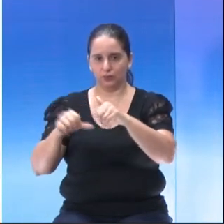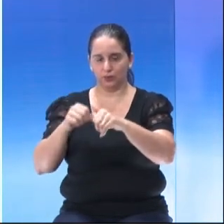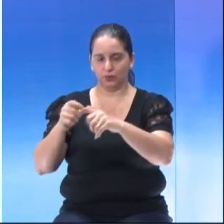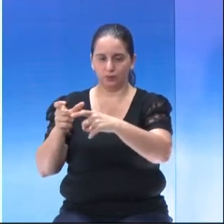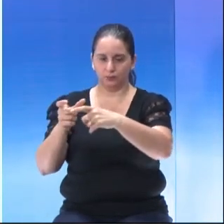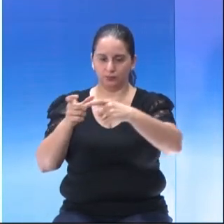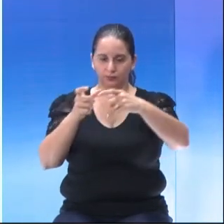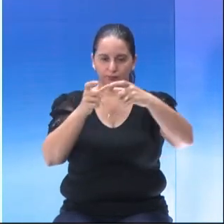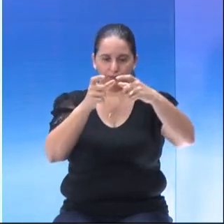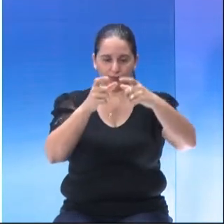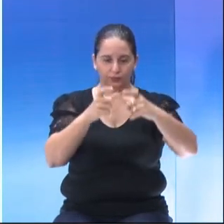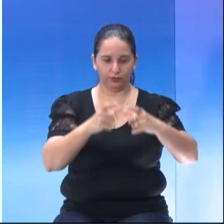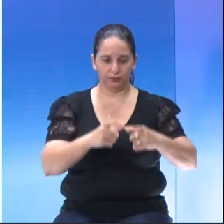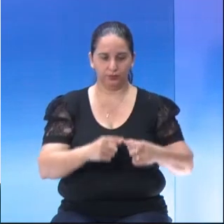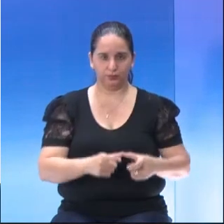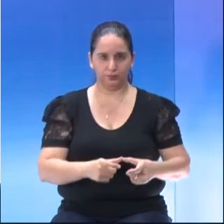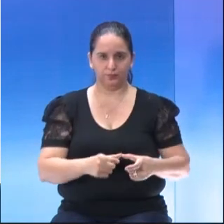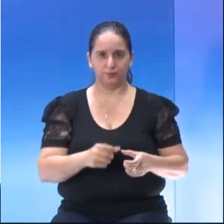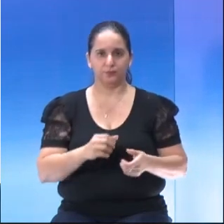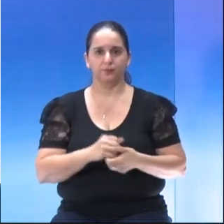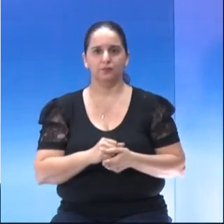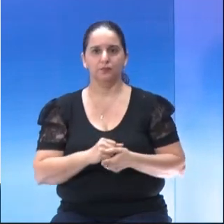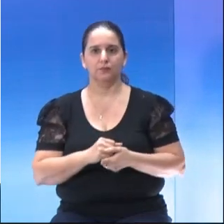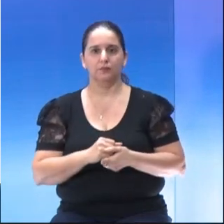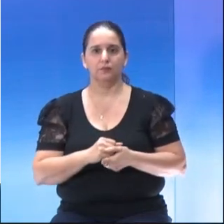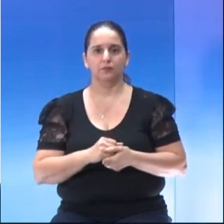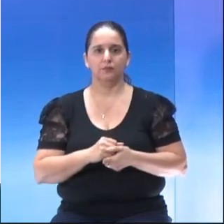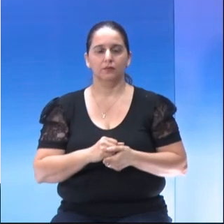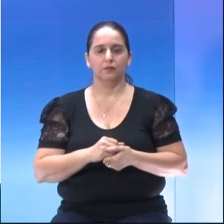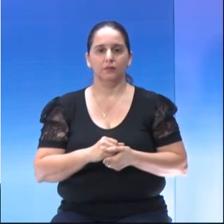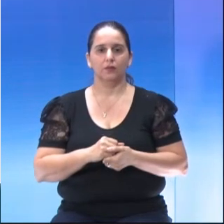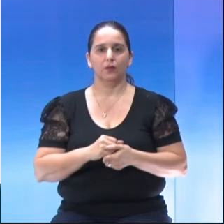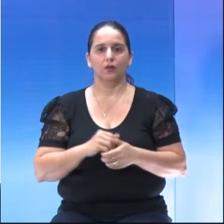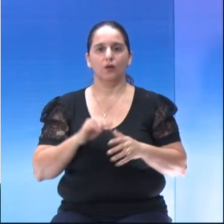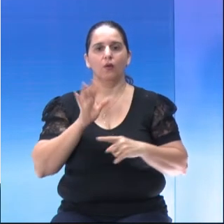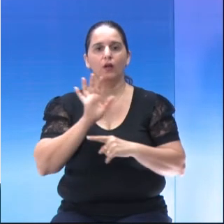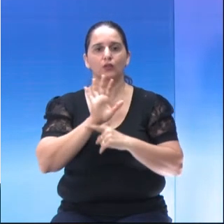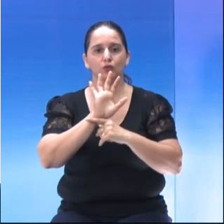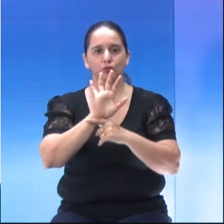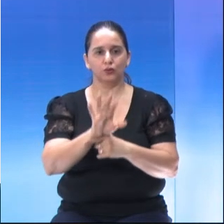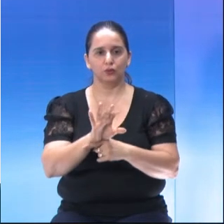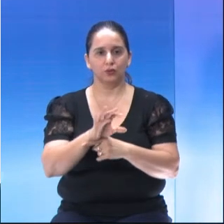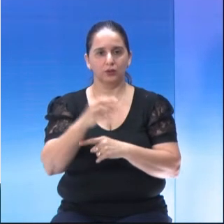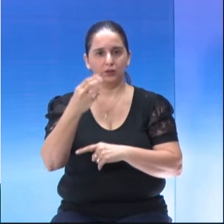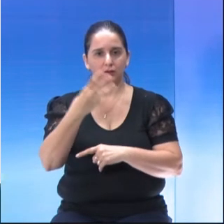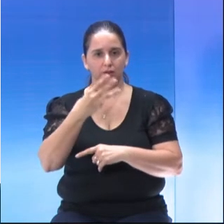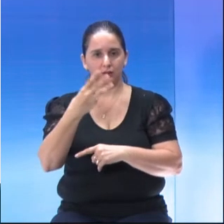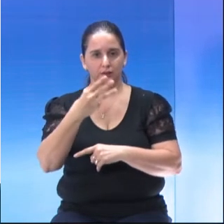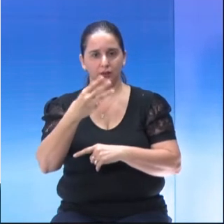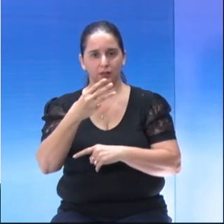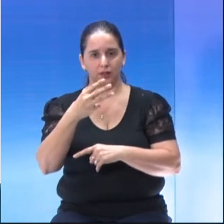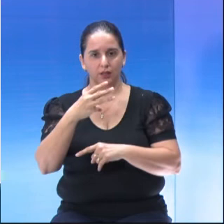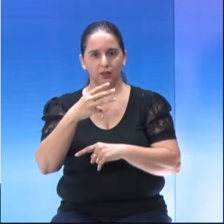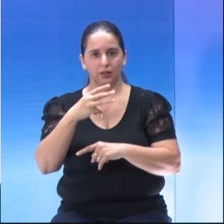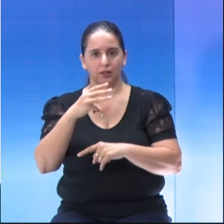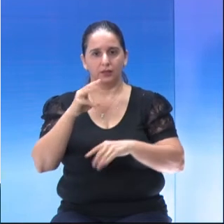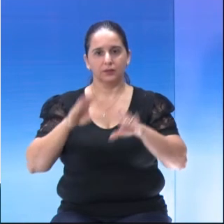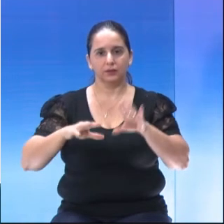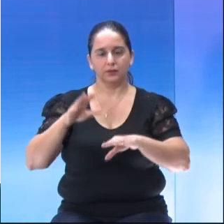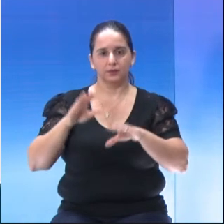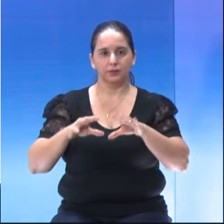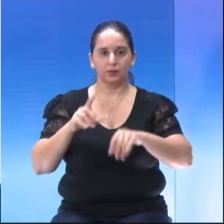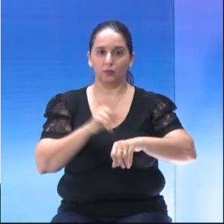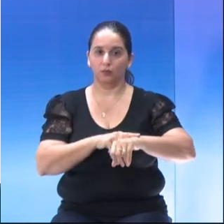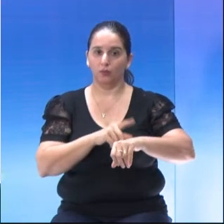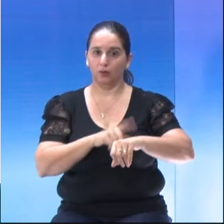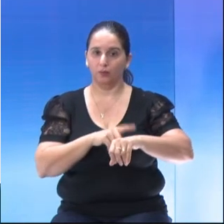que transportar todos para o último pino, para a última haste. Com a ajuda da terceira haste, de modo